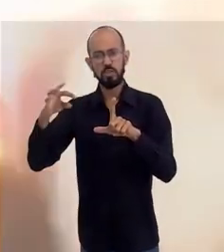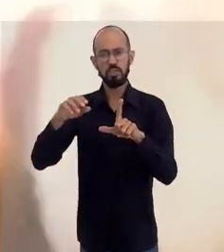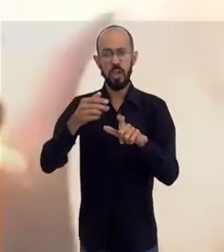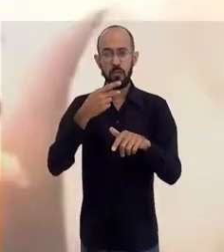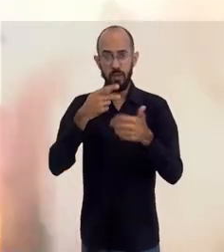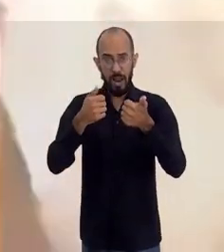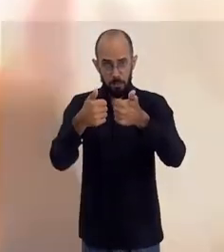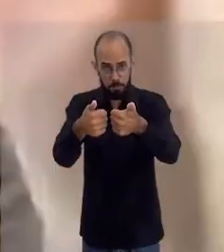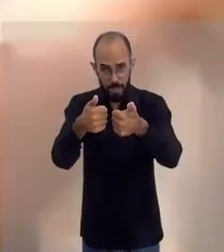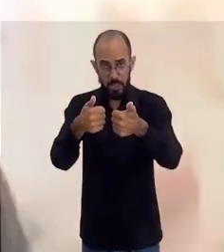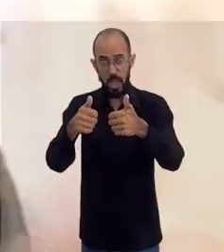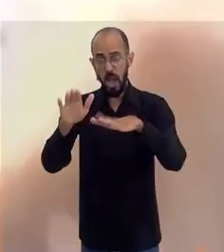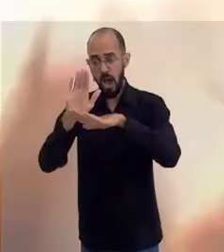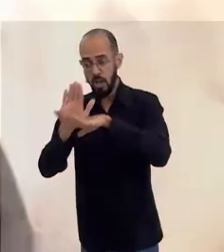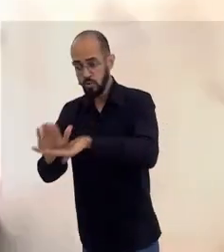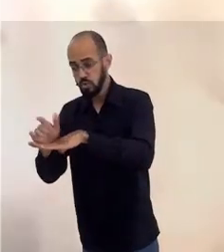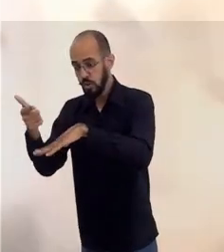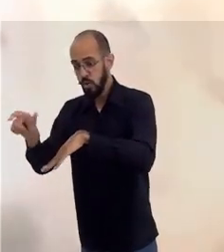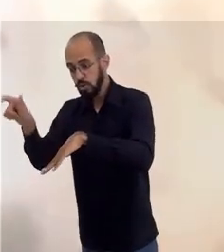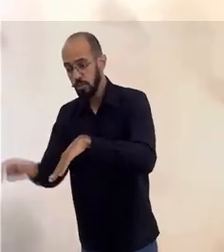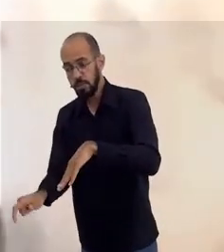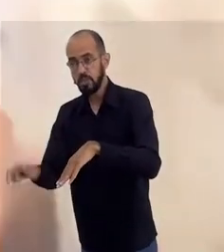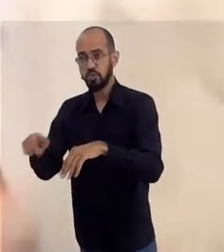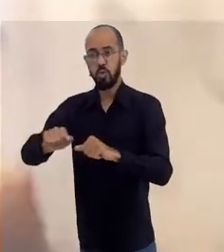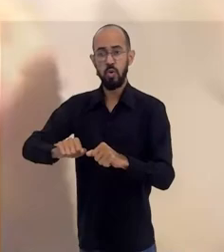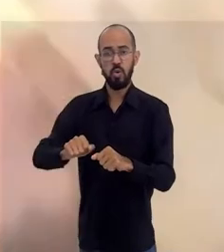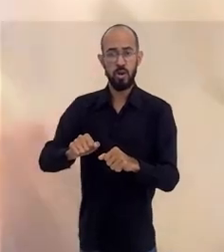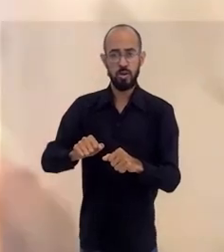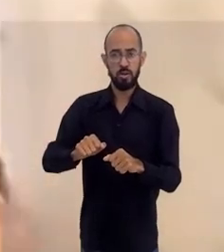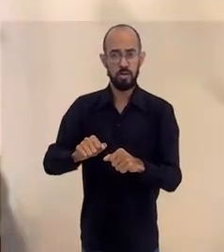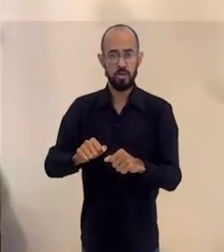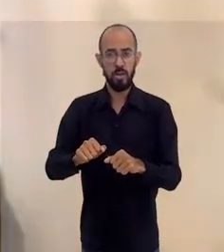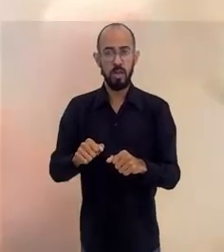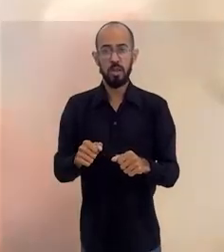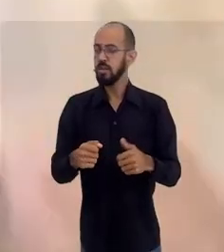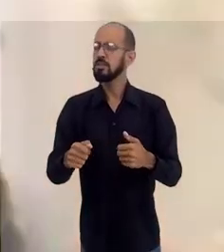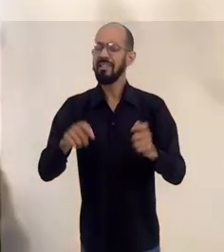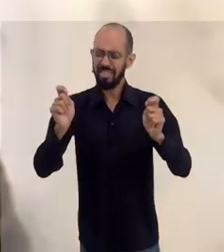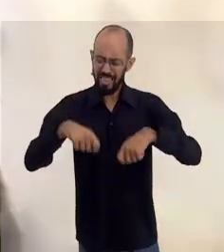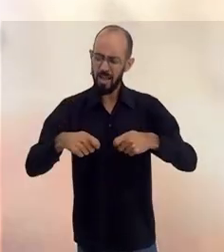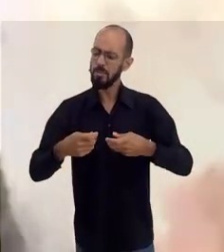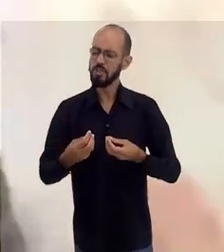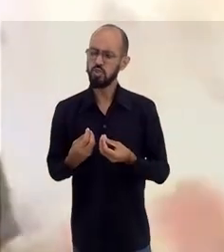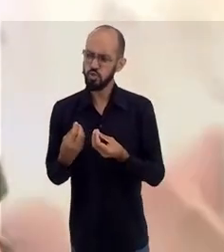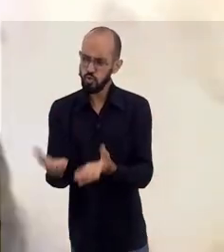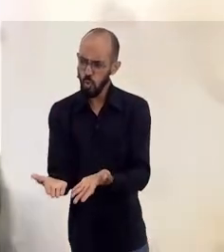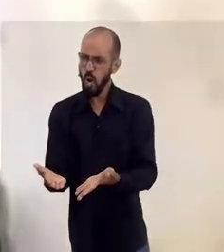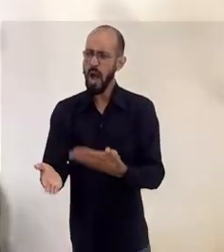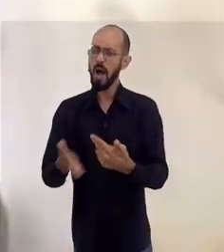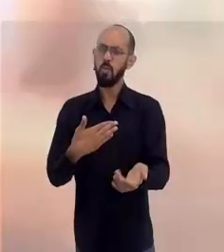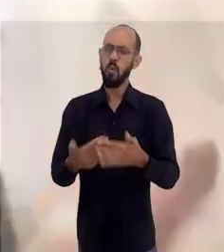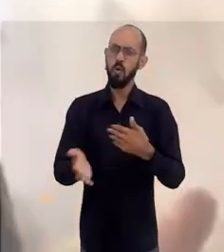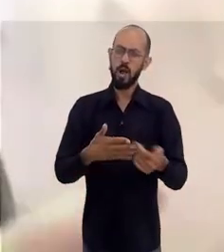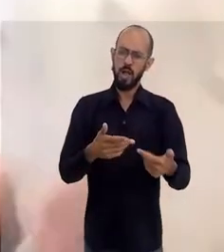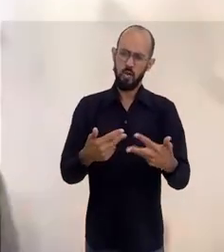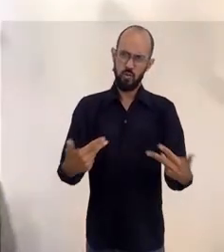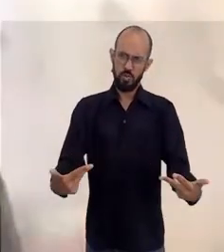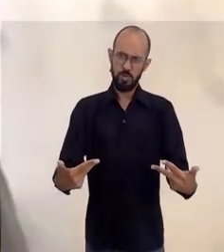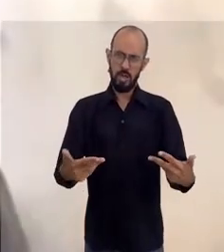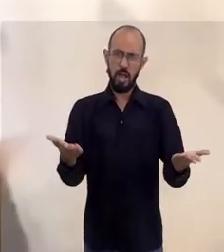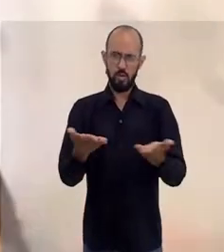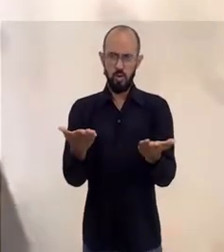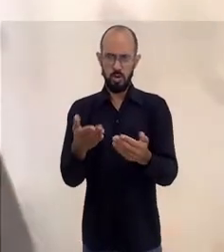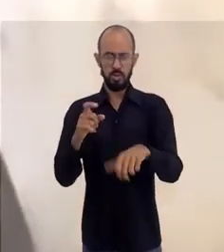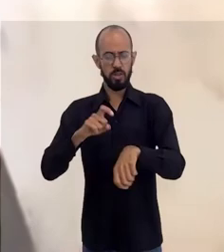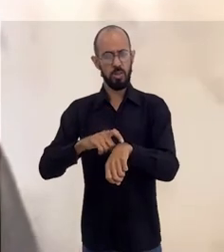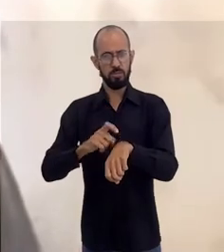fala bem então ajuda alguém com oratória a gente pode doar Qualquer coisa Qualquer coisa Claro que agora já